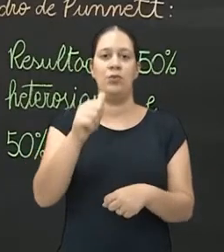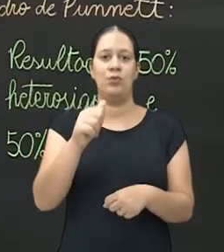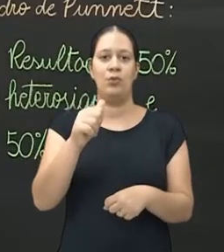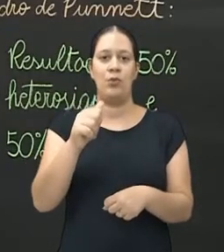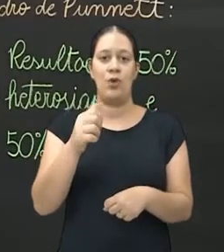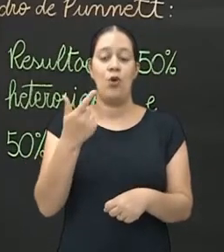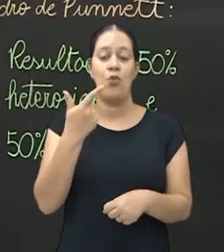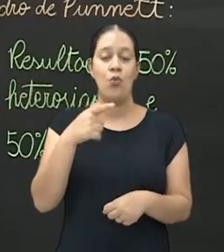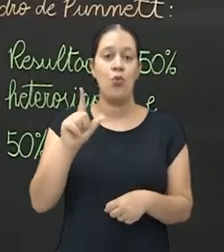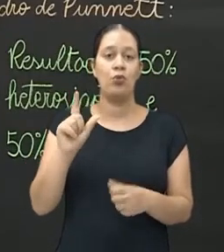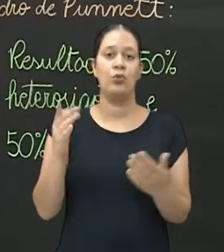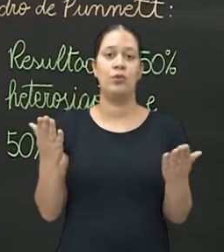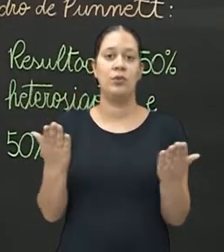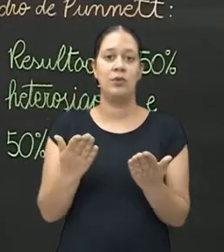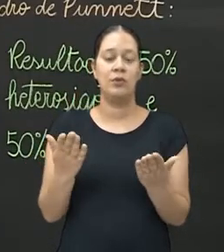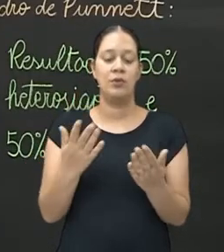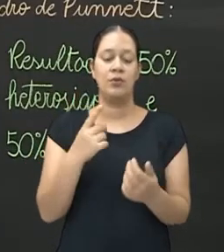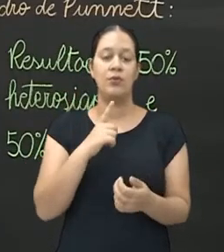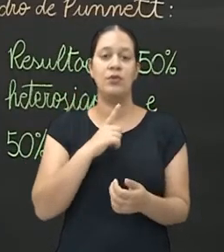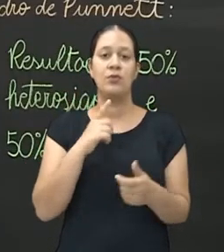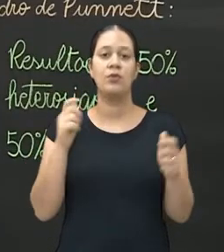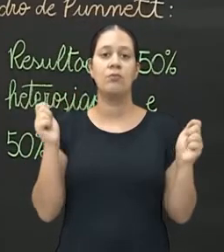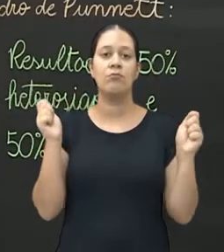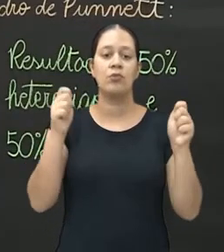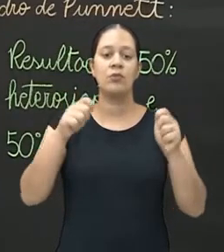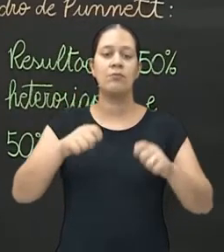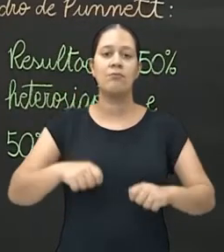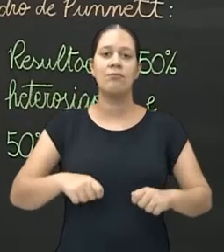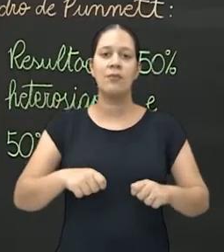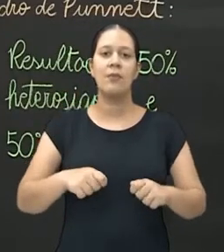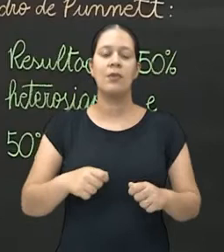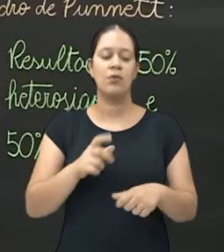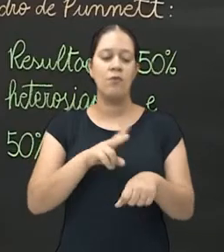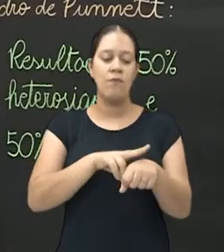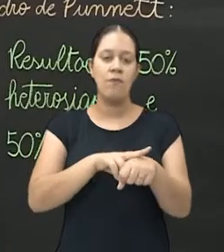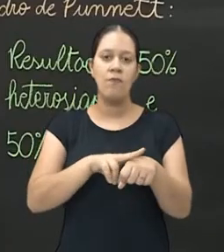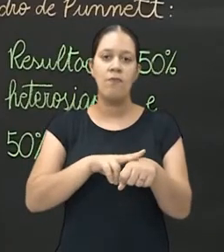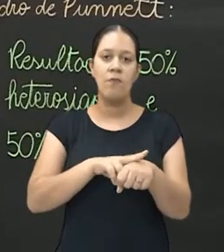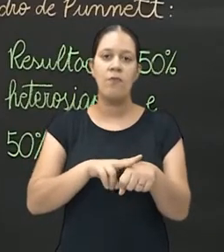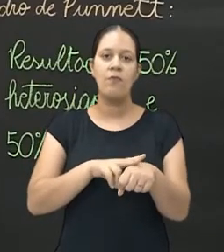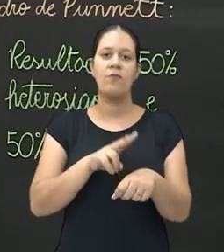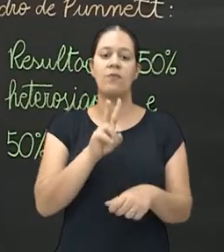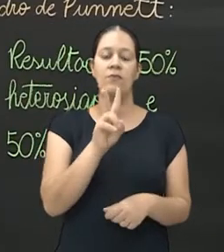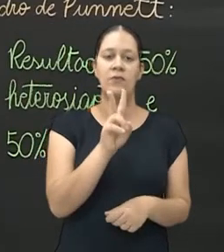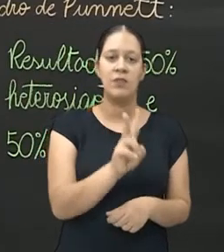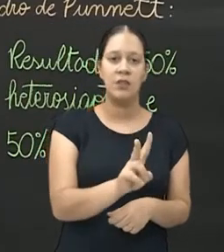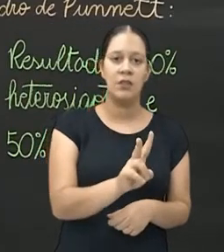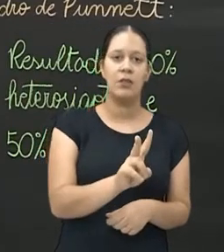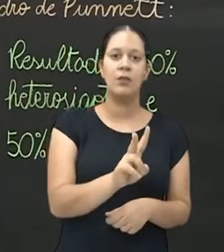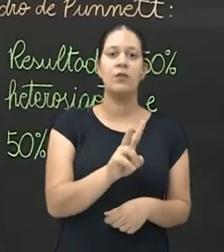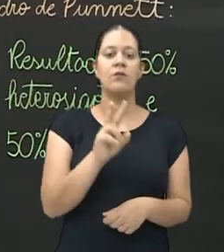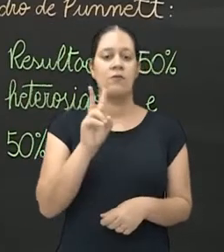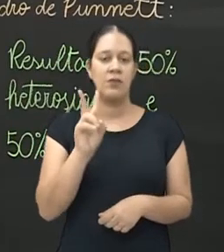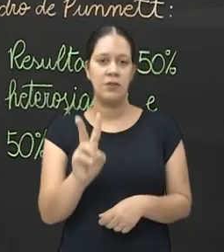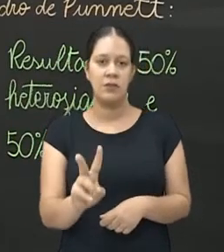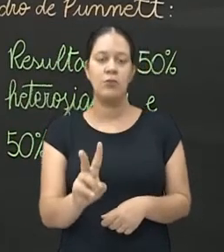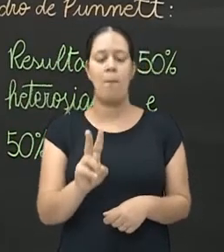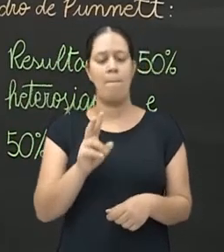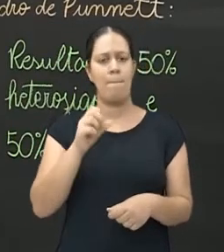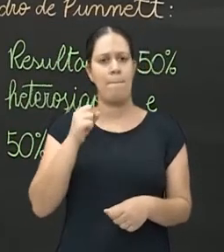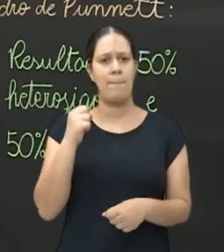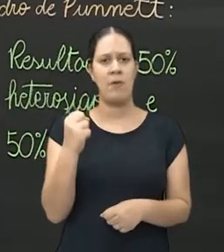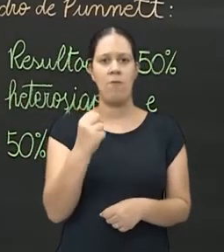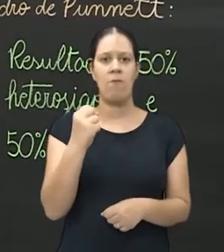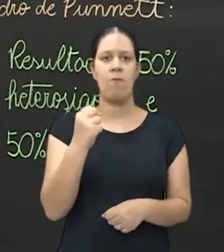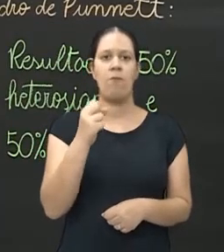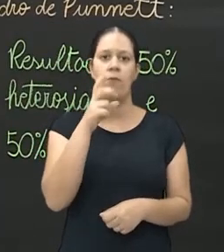algumas situações, eu tinha a possibilidade de que o Vzinho se manifestasse. Quando? Quando tinha Vzinho com Vzinho. E aí a